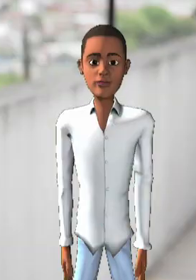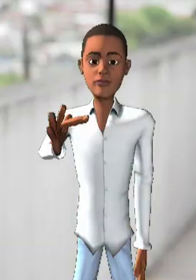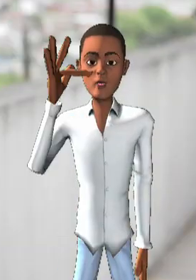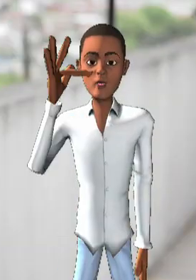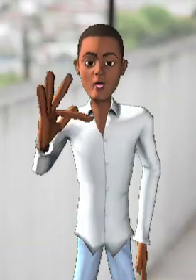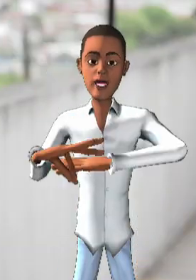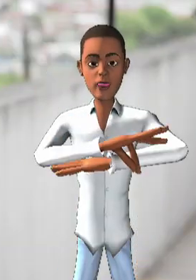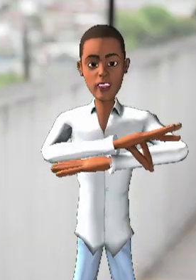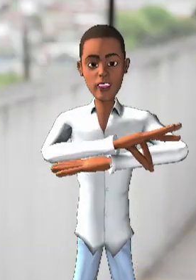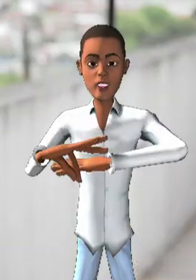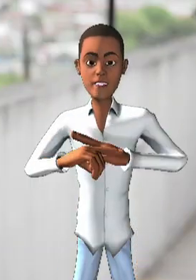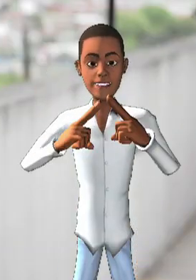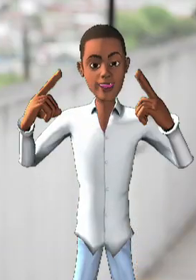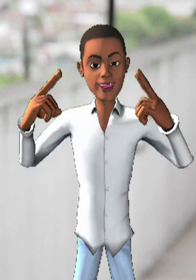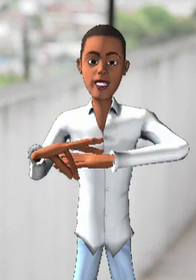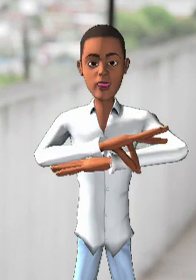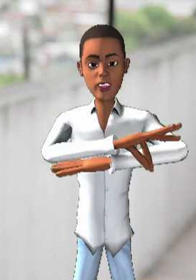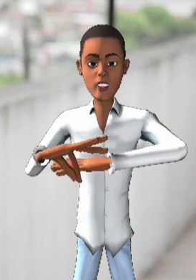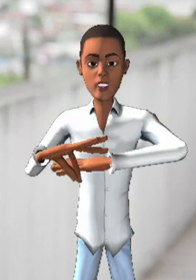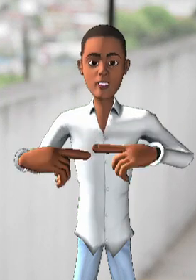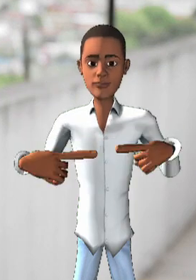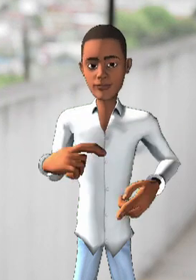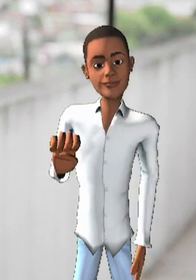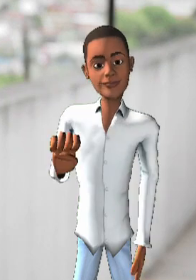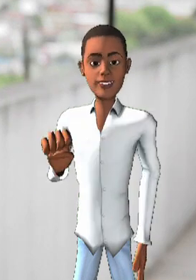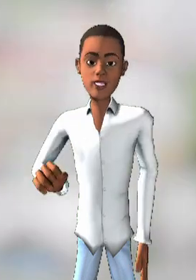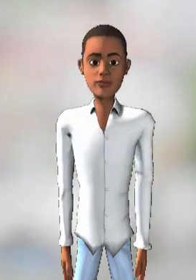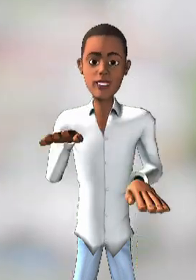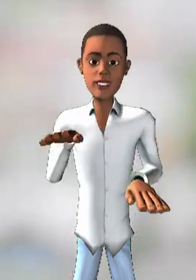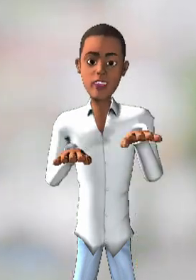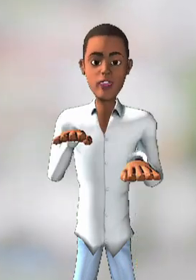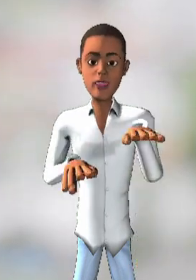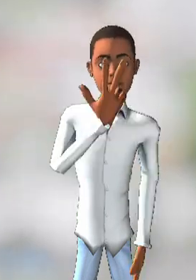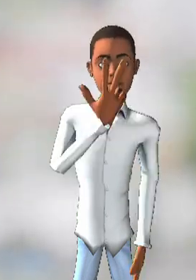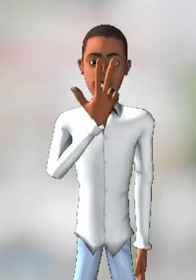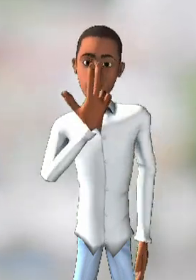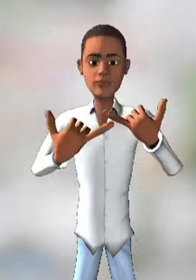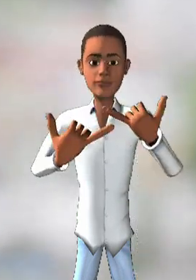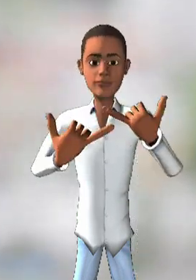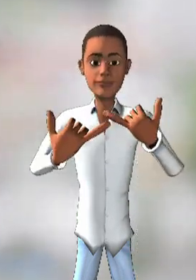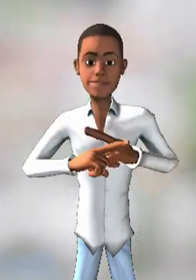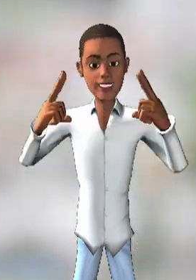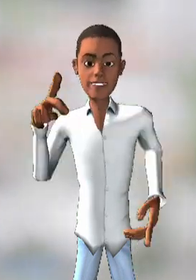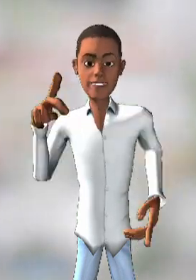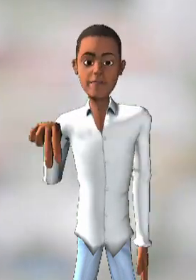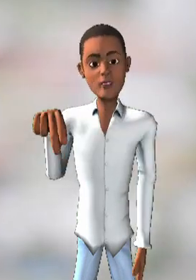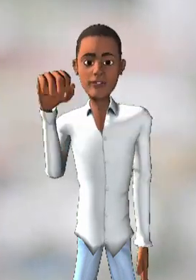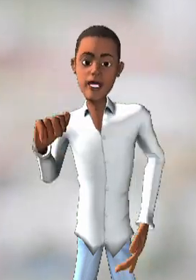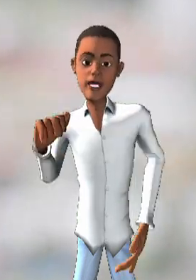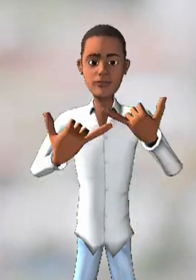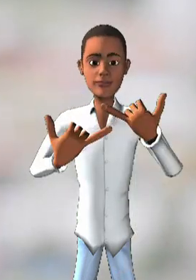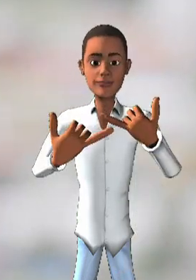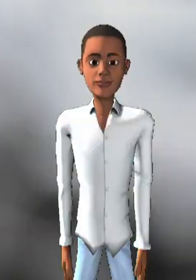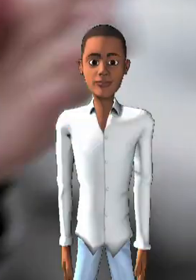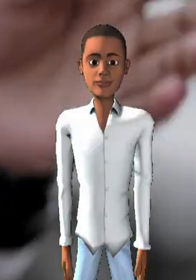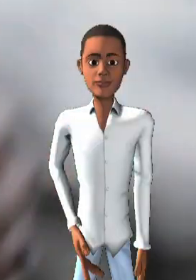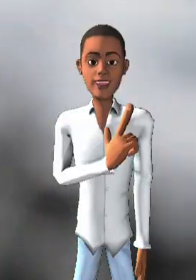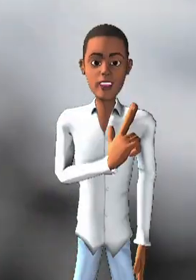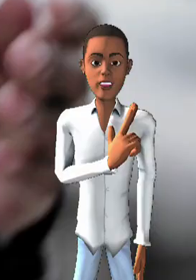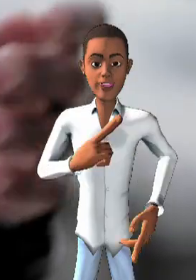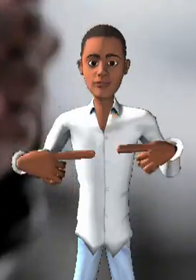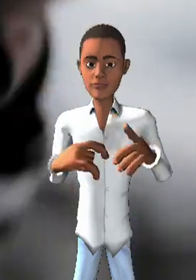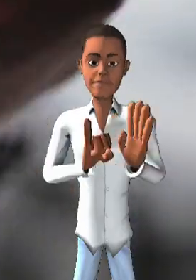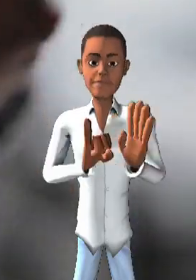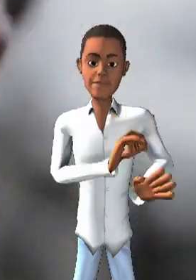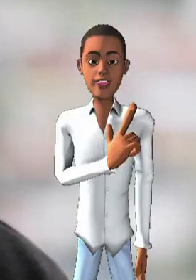ser. Ah, ele desenha, vai ser arquiteto, arquiteto é bicho. E às vezes parece que é só uma brincadeira, mas nunca é uma brincadeira só. Tudo que tem